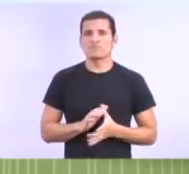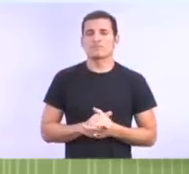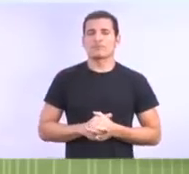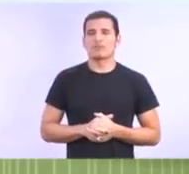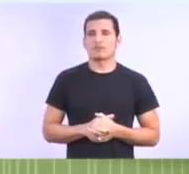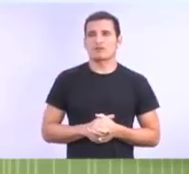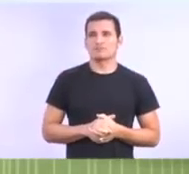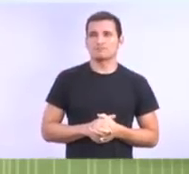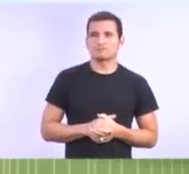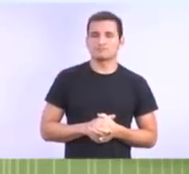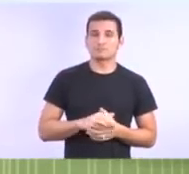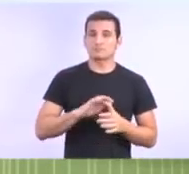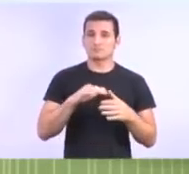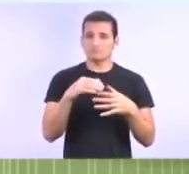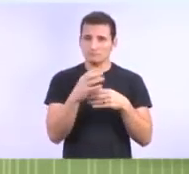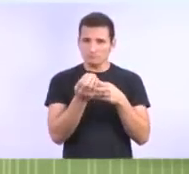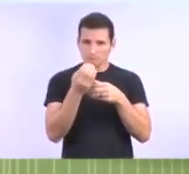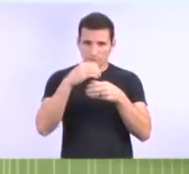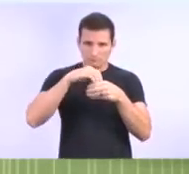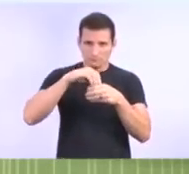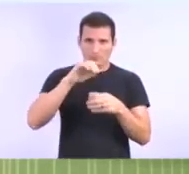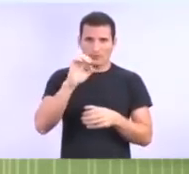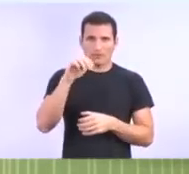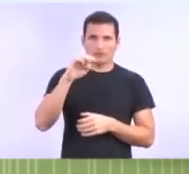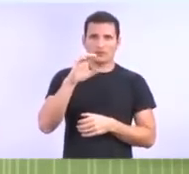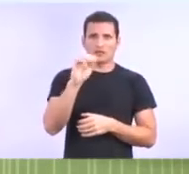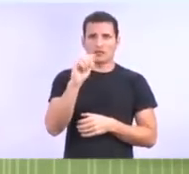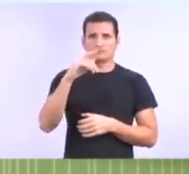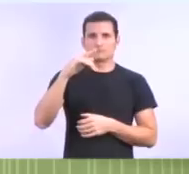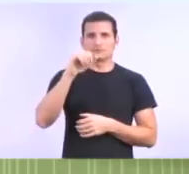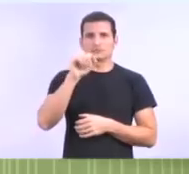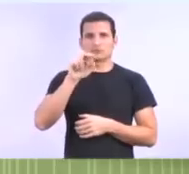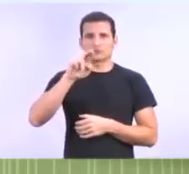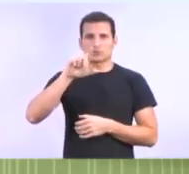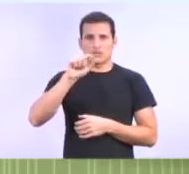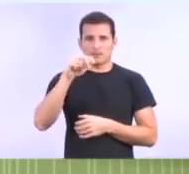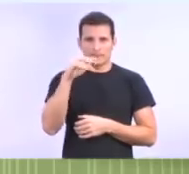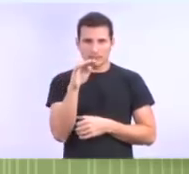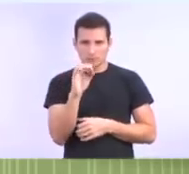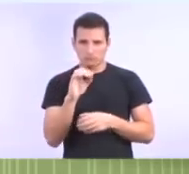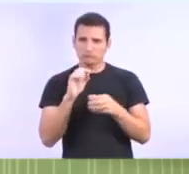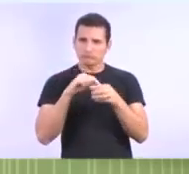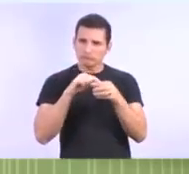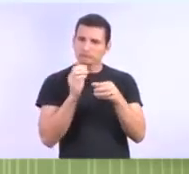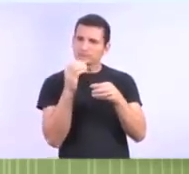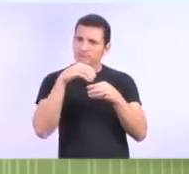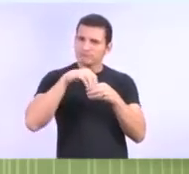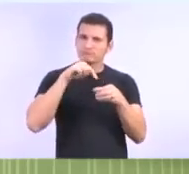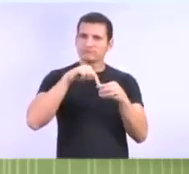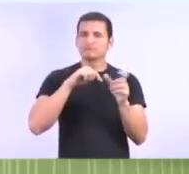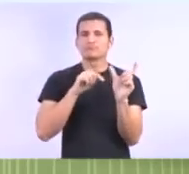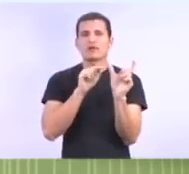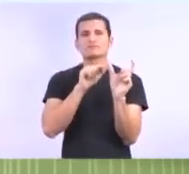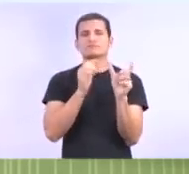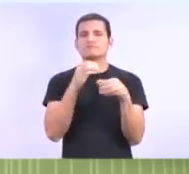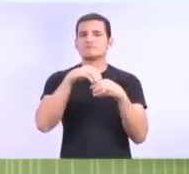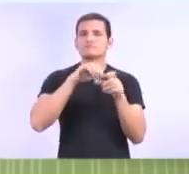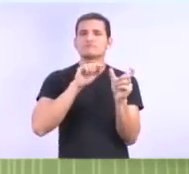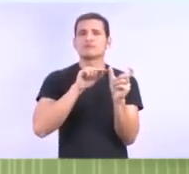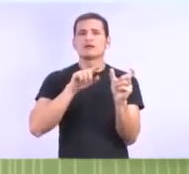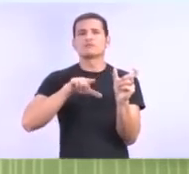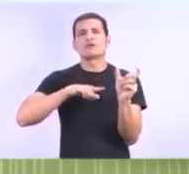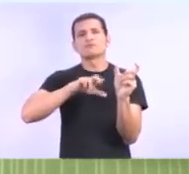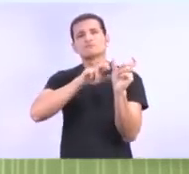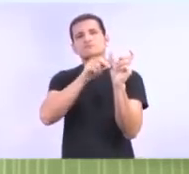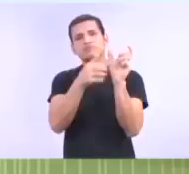gente, do encapsulamento, imagina um objeto, uma caixinha preta, né? Lá dentro daquele objeto você tem várias